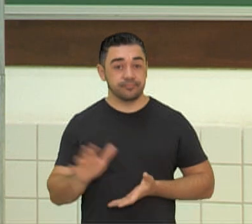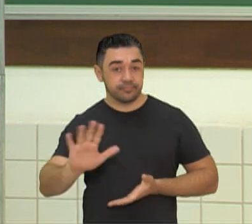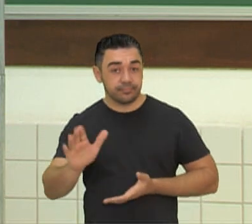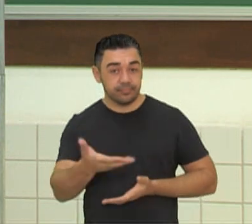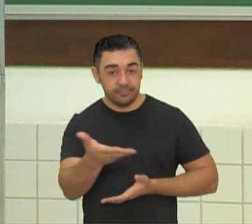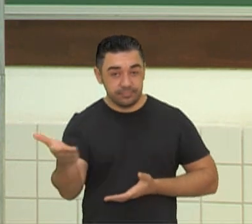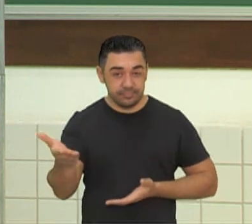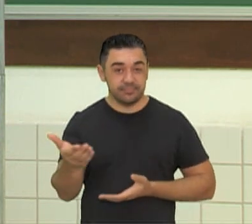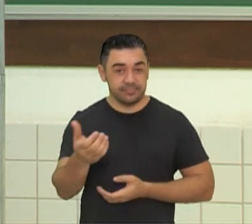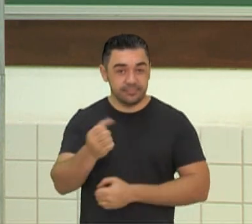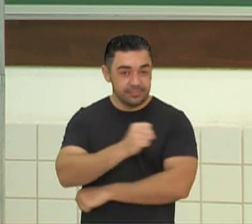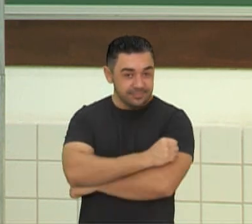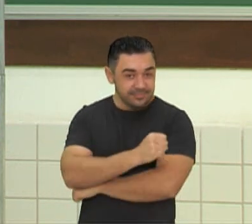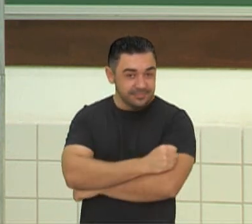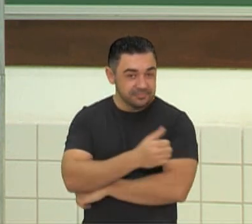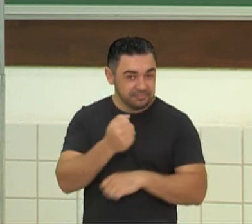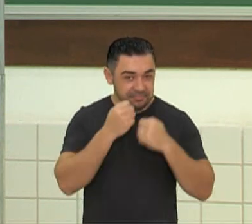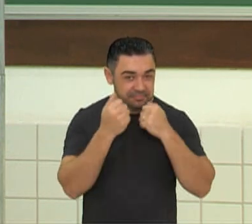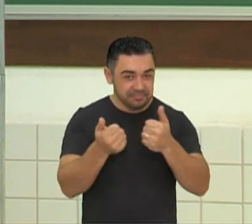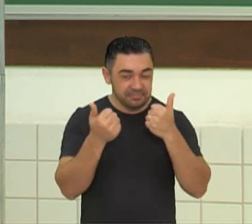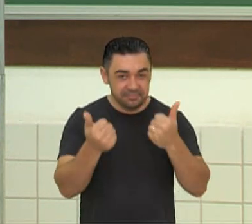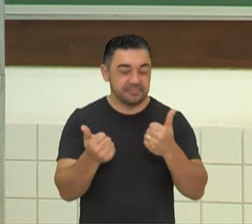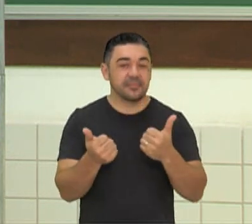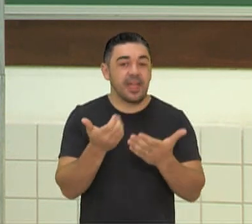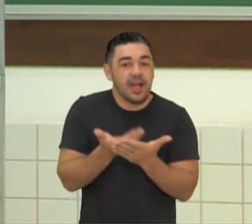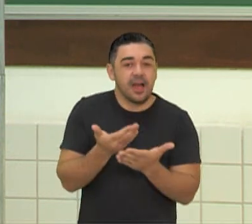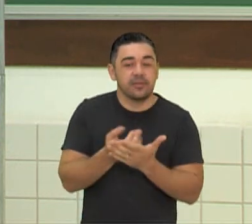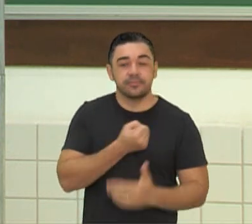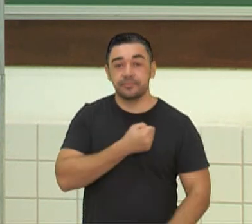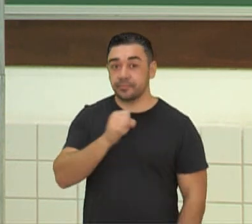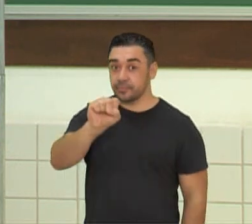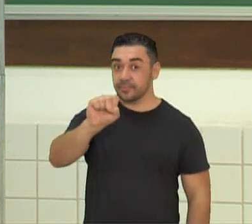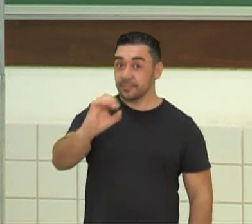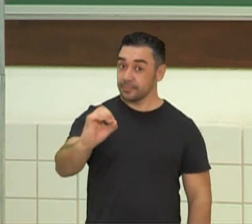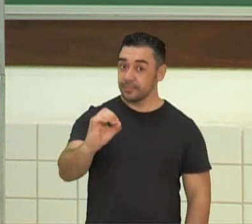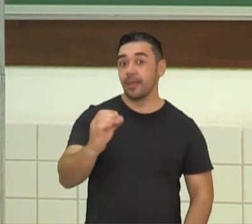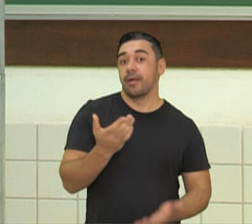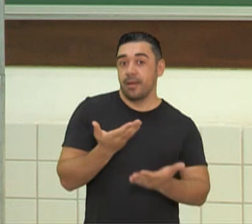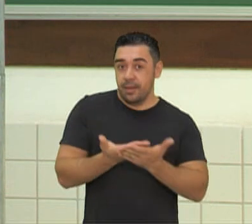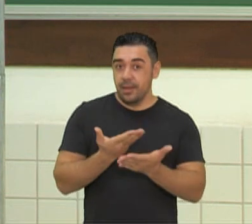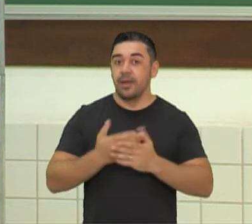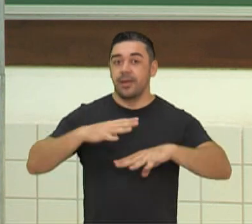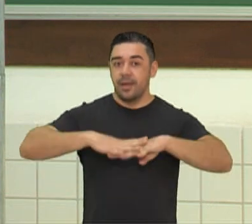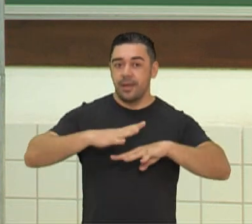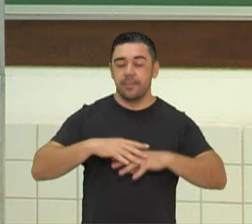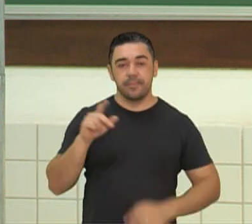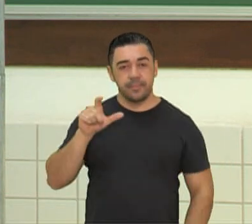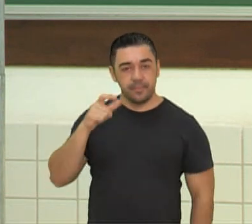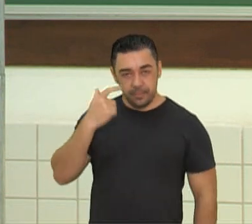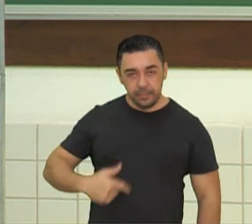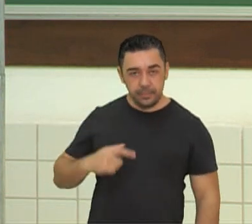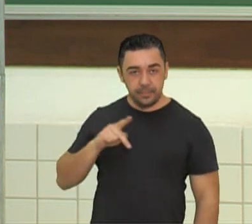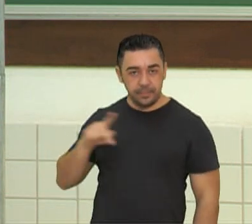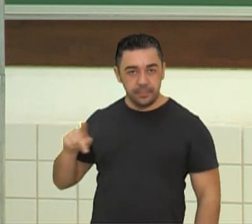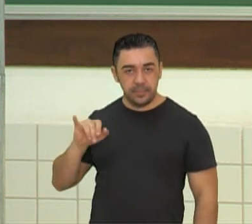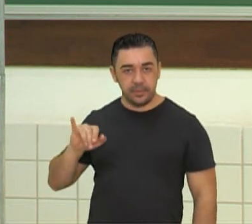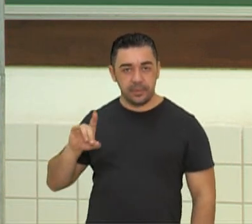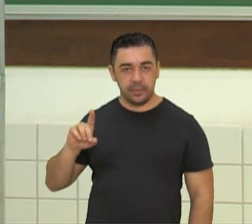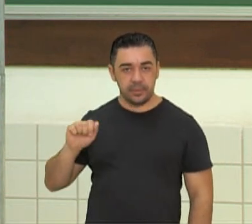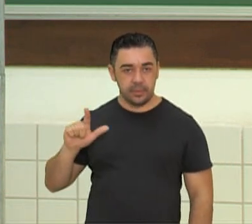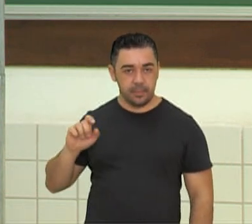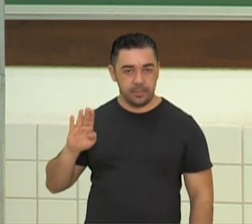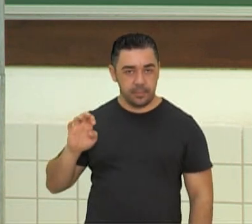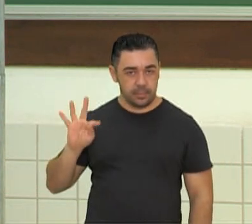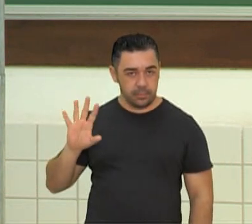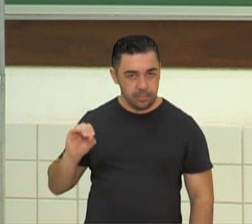E aí, galerinha do 8º ano, tudo bem? Essa é a nossa aula 80 de matemática. Eu sou o professor Hidalberto e antes da gente começar eu tenho uns recadinhos